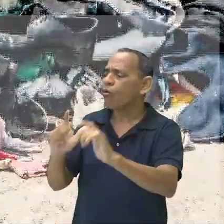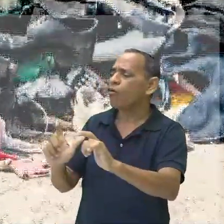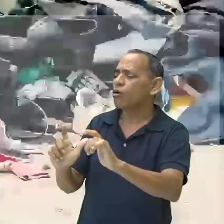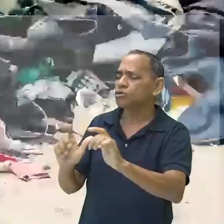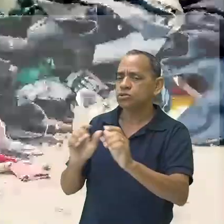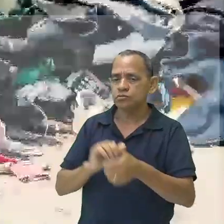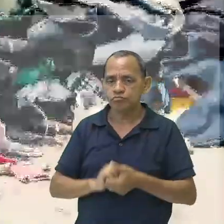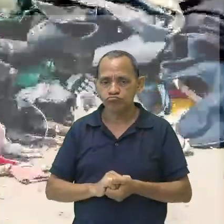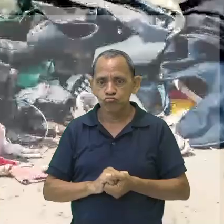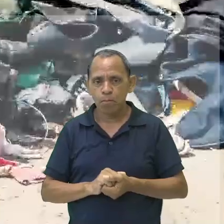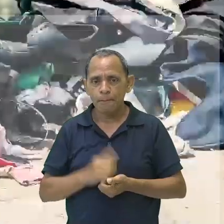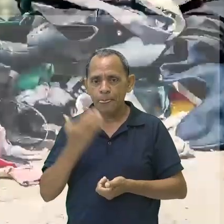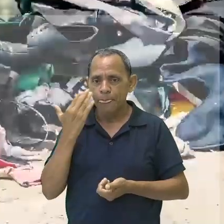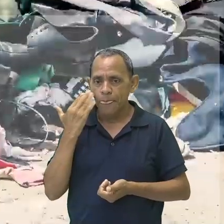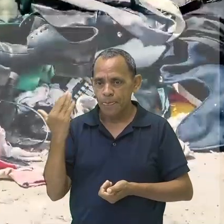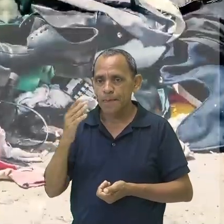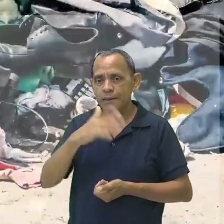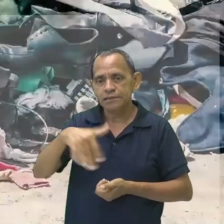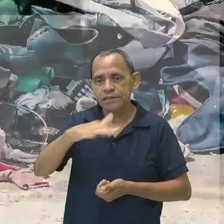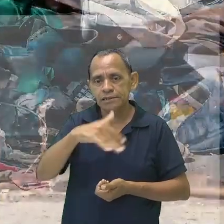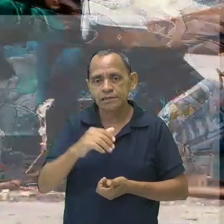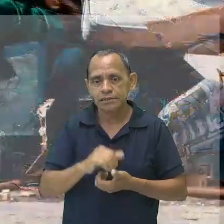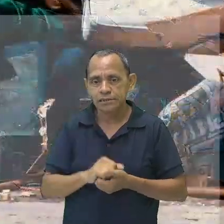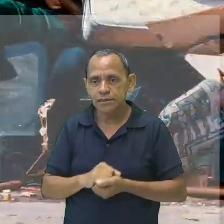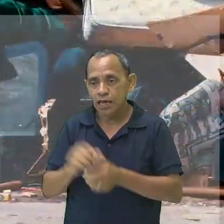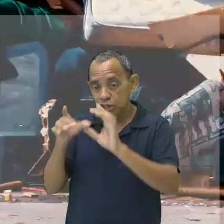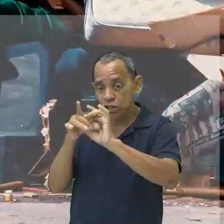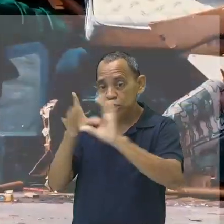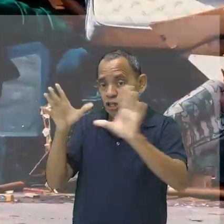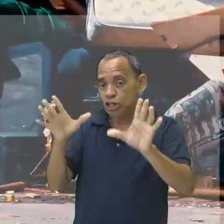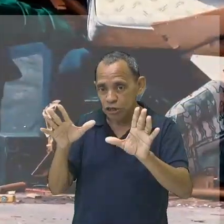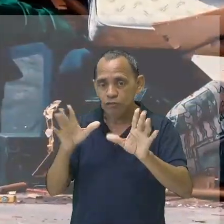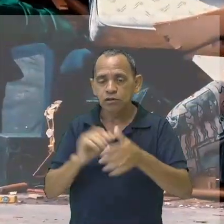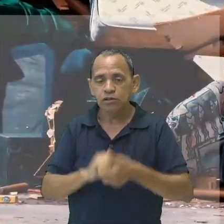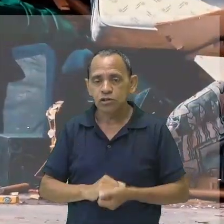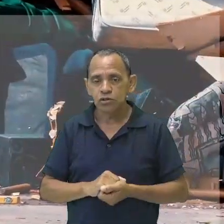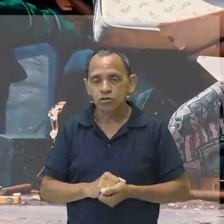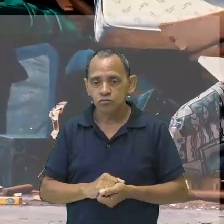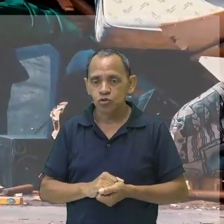aberto, nas quais o lixo é despejado, geralmente localizado em